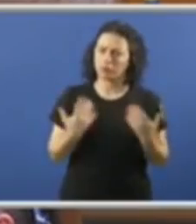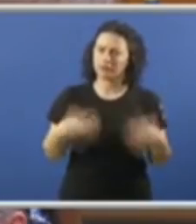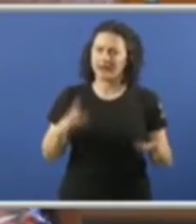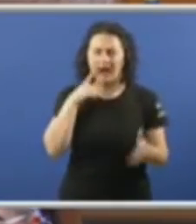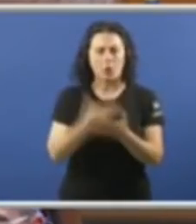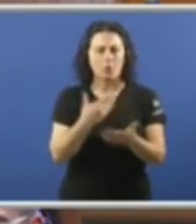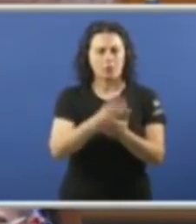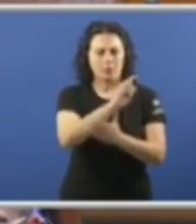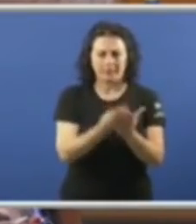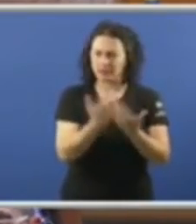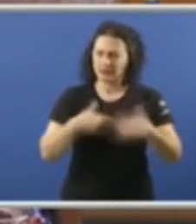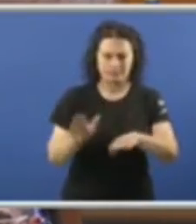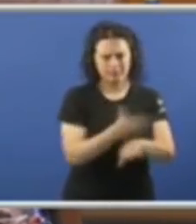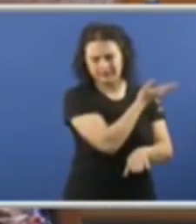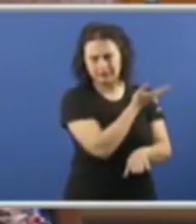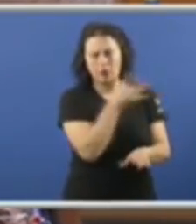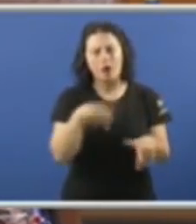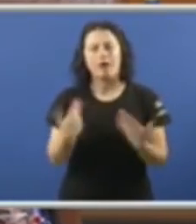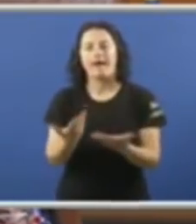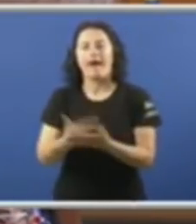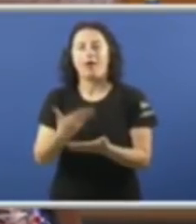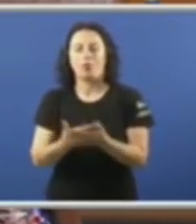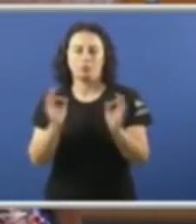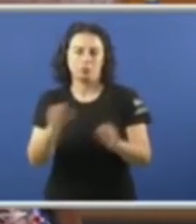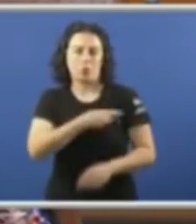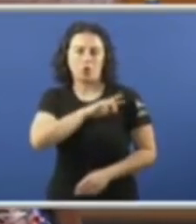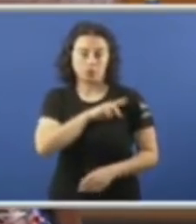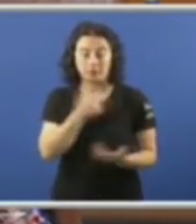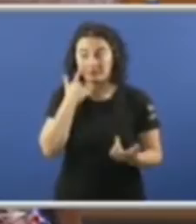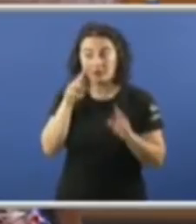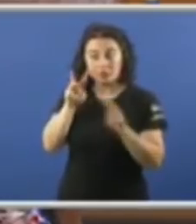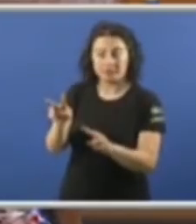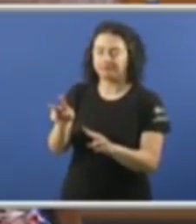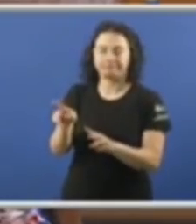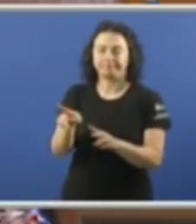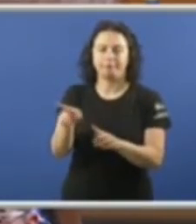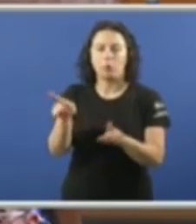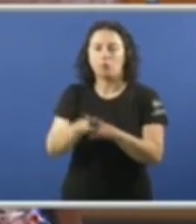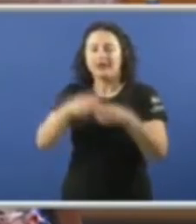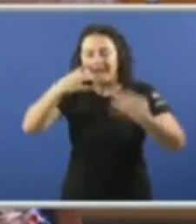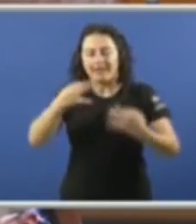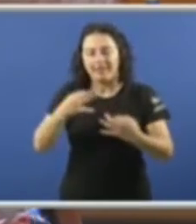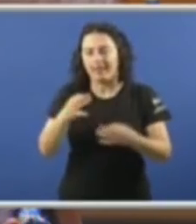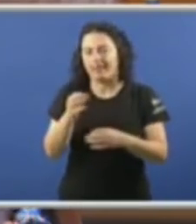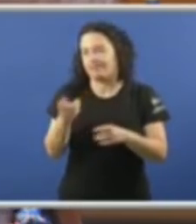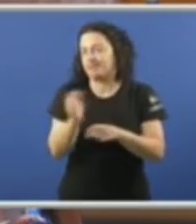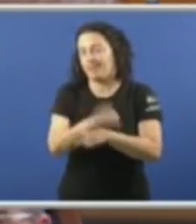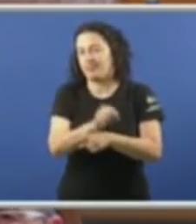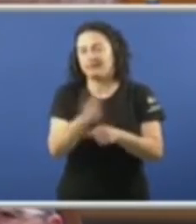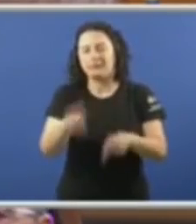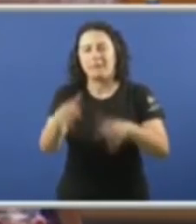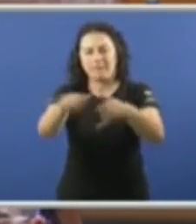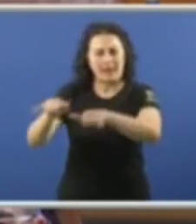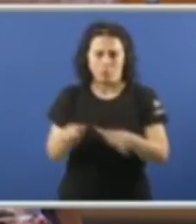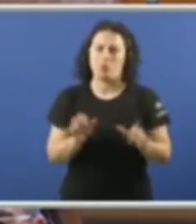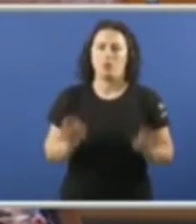argumento do bipartito e agora teñamos o argumento de Vox. O que vemos é, fuxindo a vostede da realidade, é manipulando. Ou